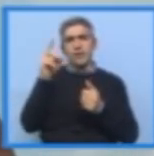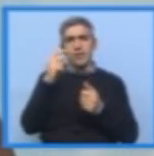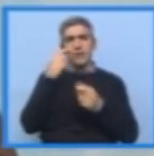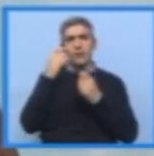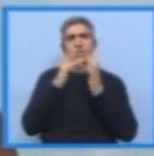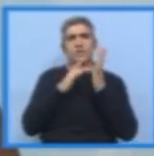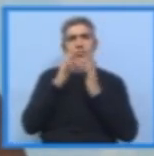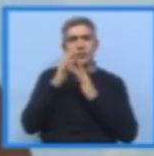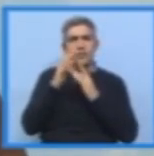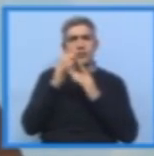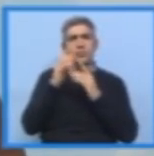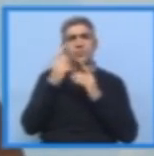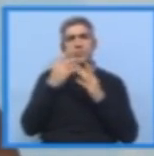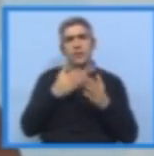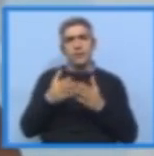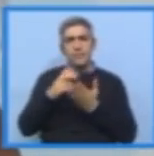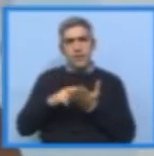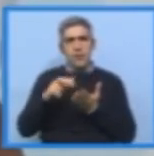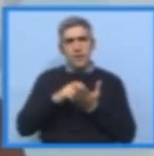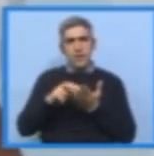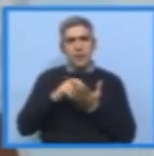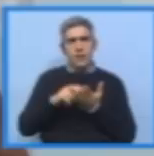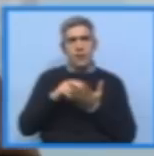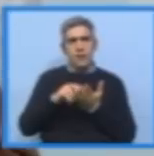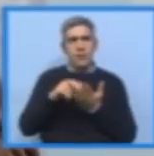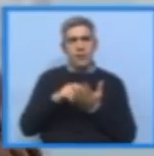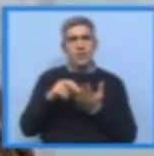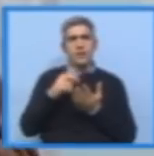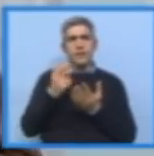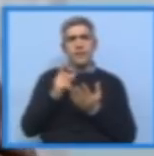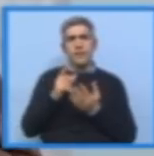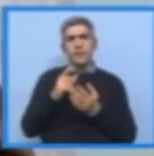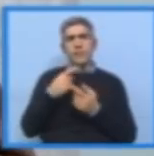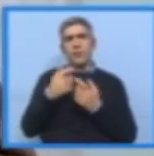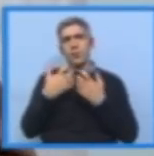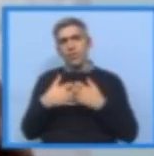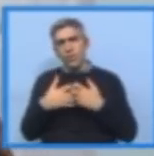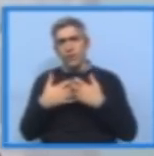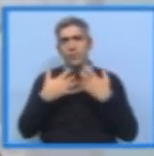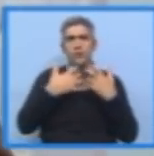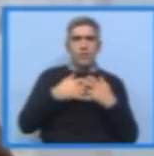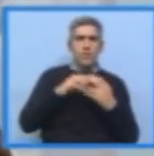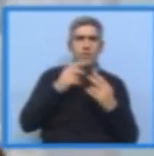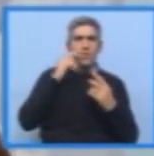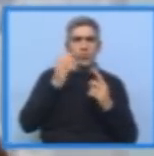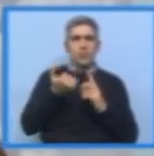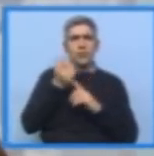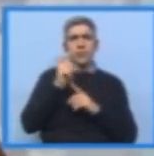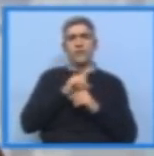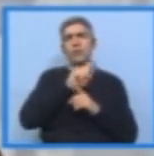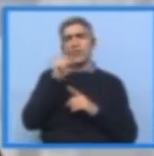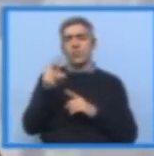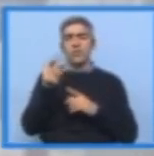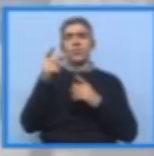procura de Jesus. Isto é um caminhar. A fé é uma caminhada, muitas vezes cheia de dúvidas. E depois, quando a gente o encontra, como eles o